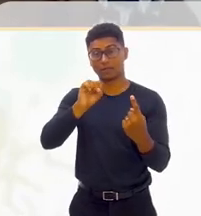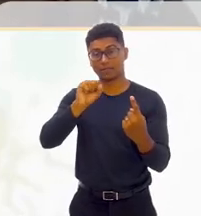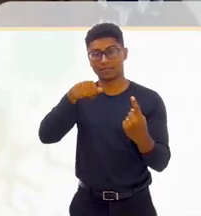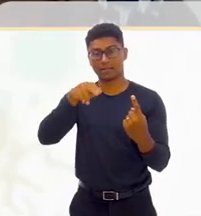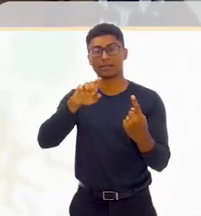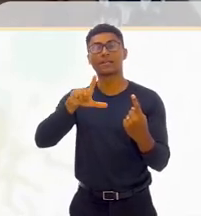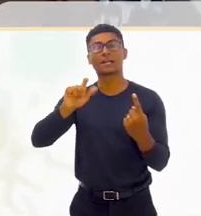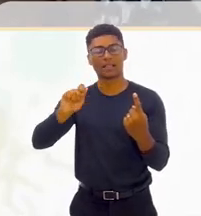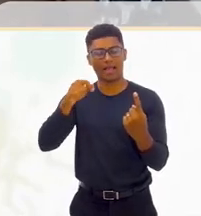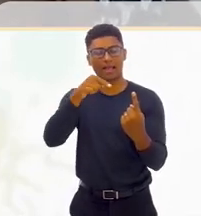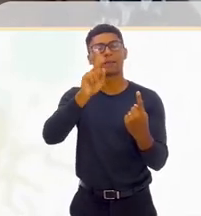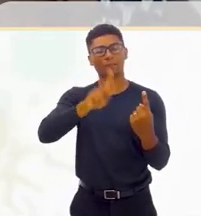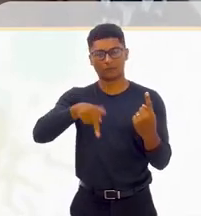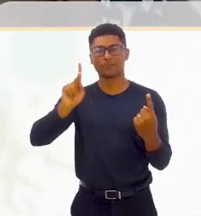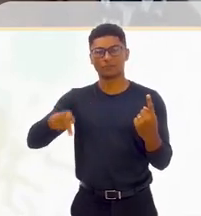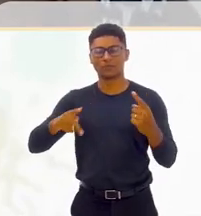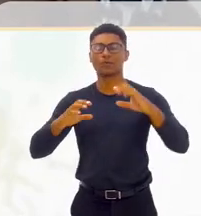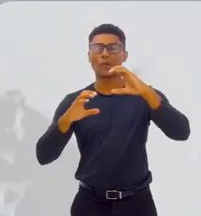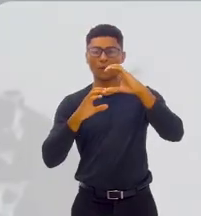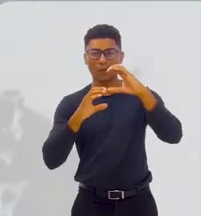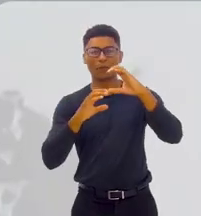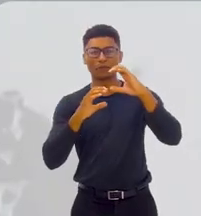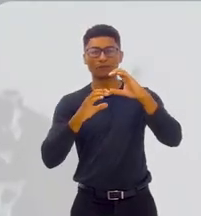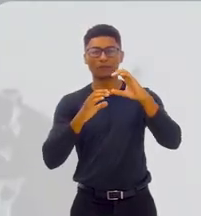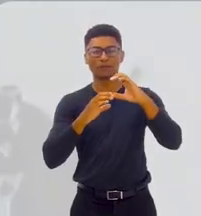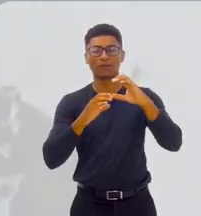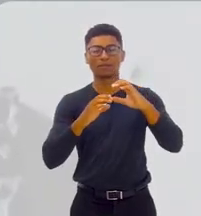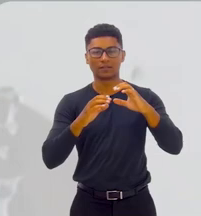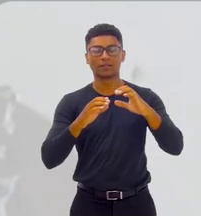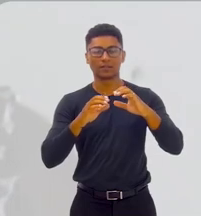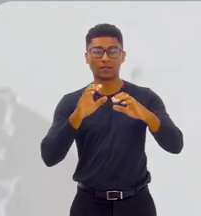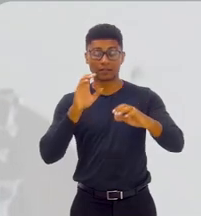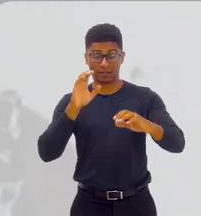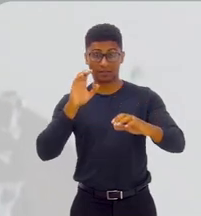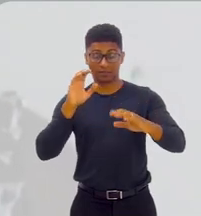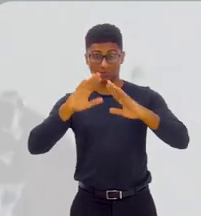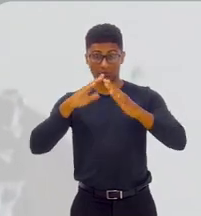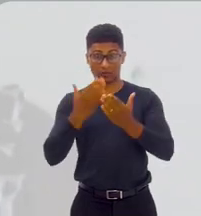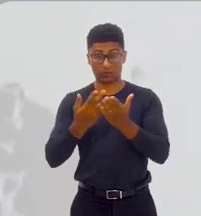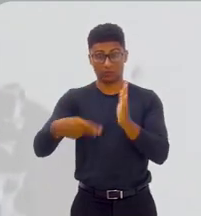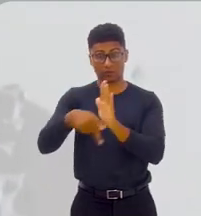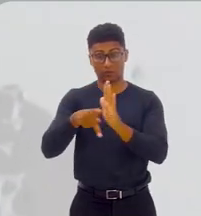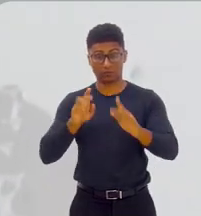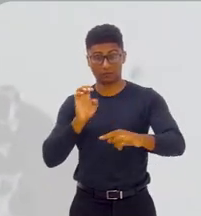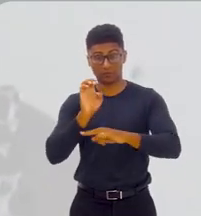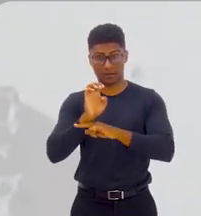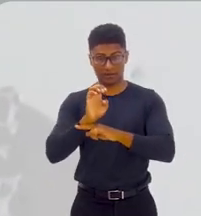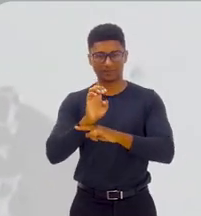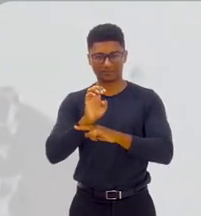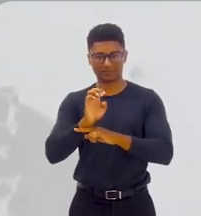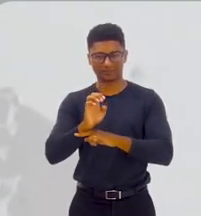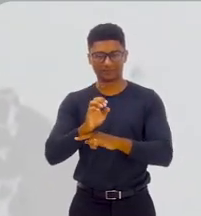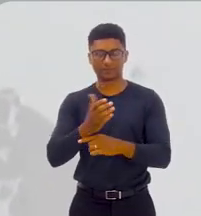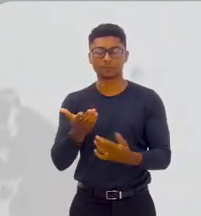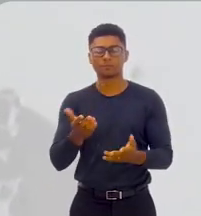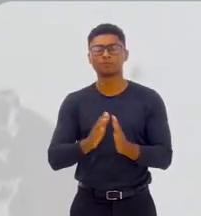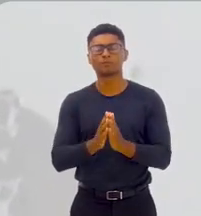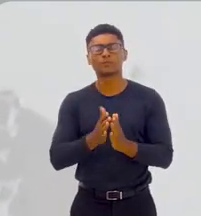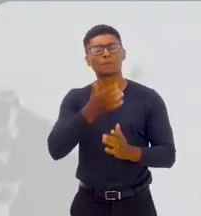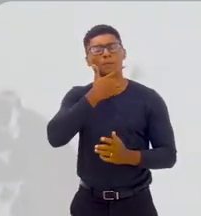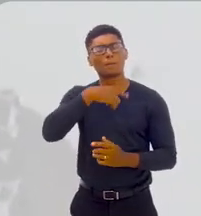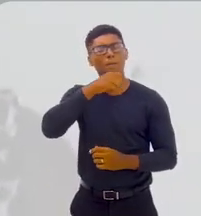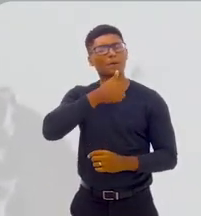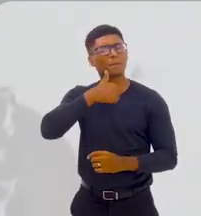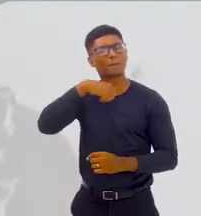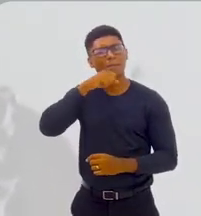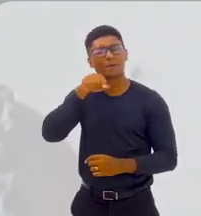é a professora. Ela é concursada da rede estadual de ensino. E meus pais eram pessoas